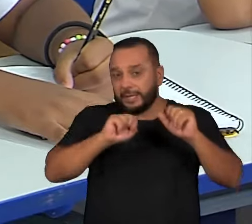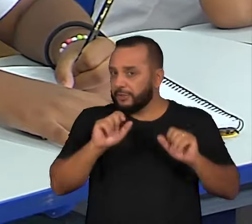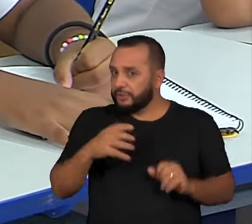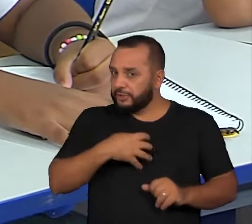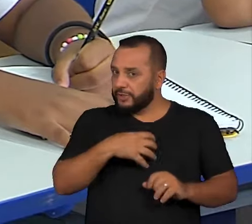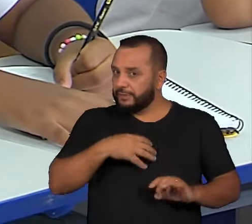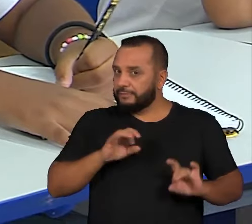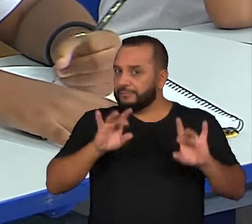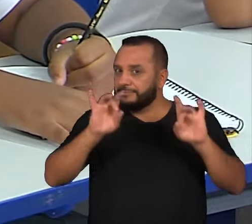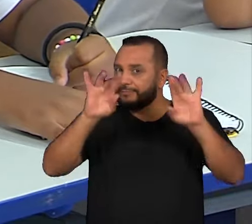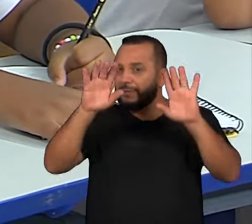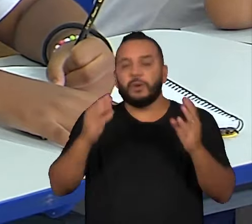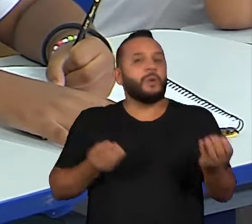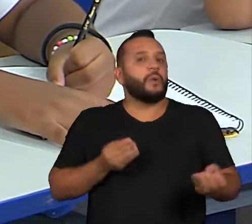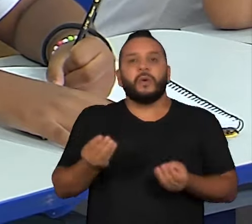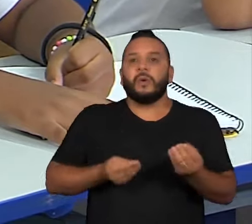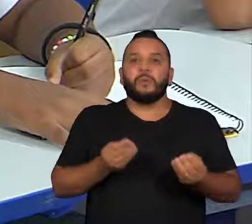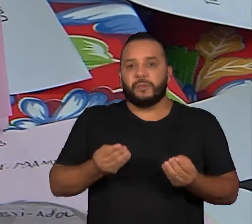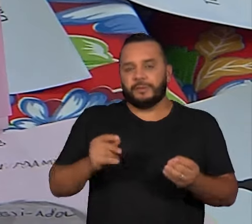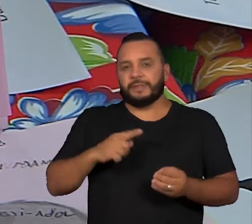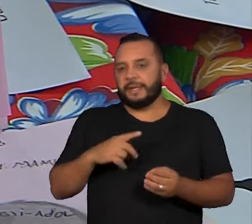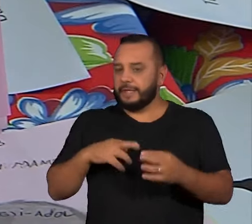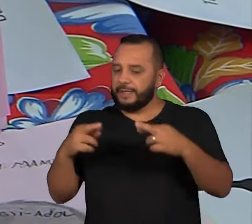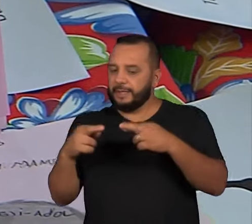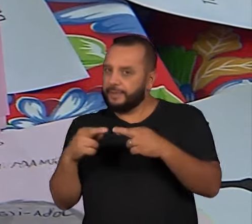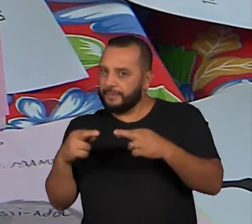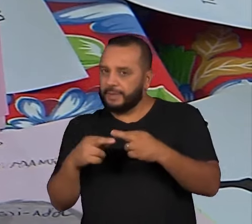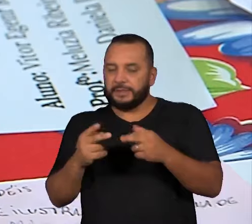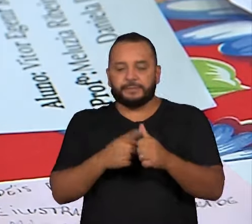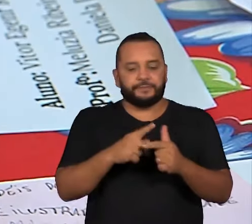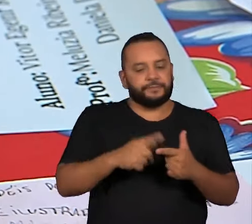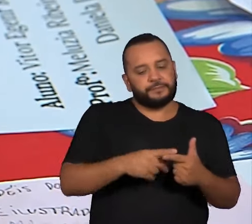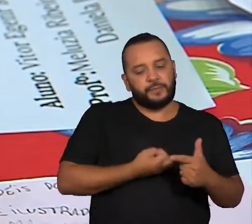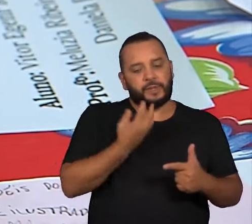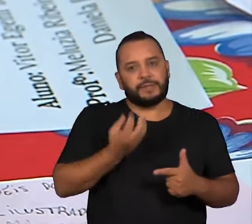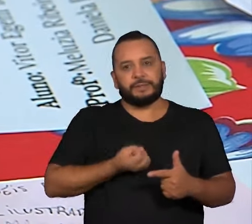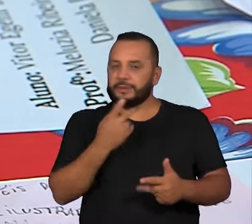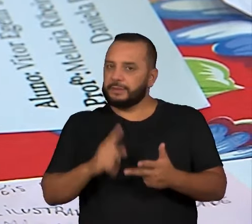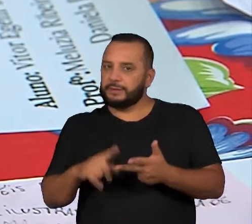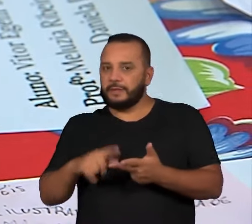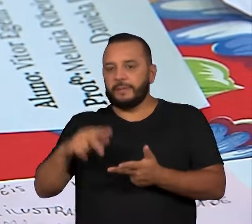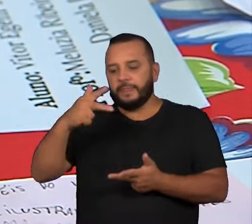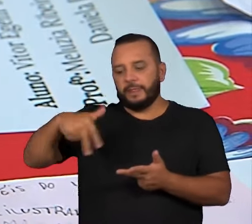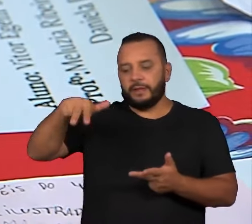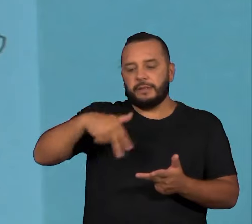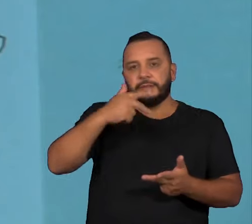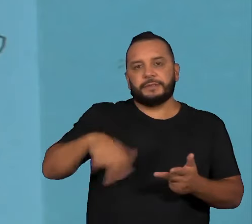Aqui, os meios usados foram a rima, a poesia, a dança e o cordel.